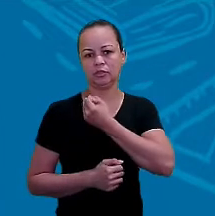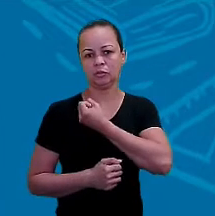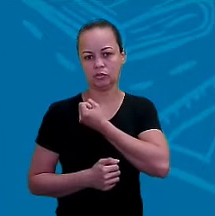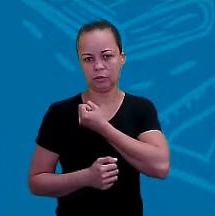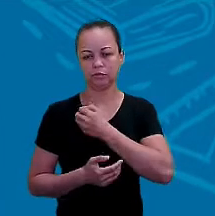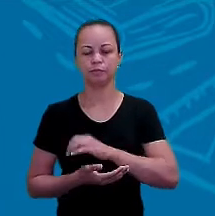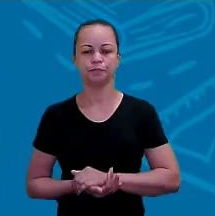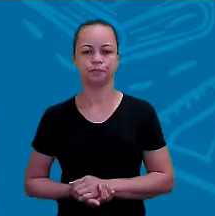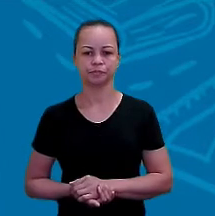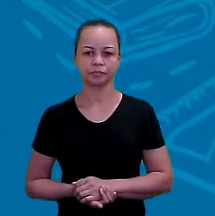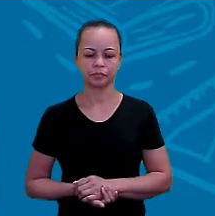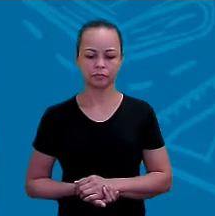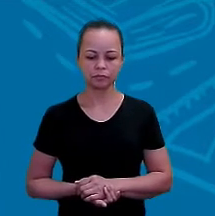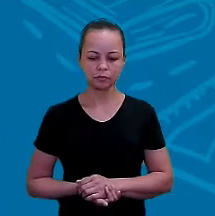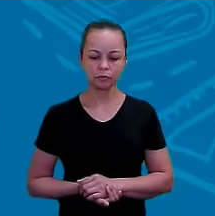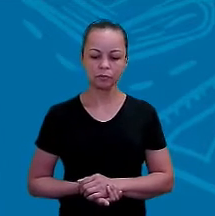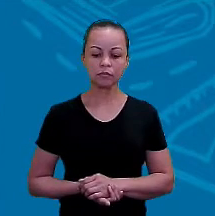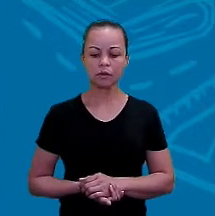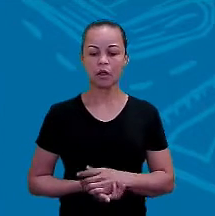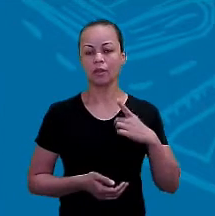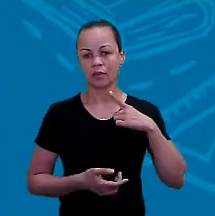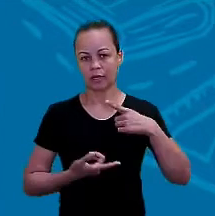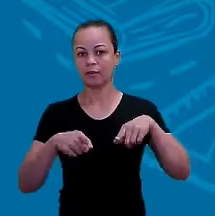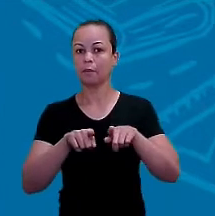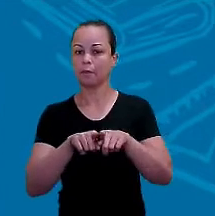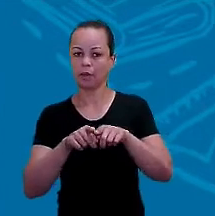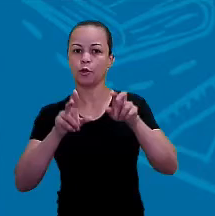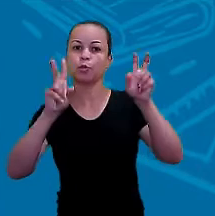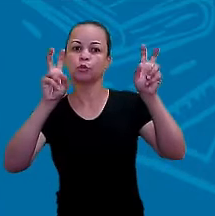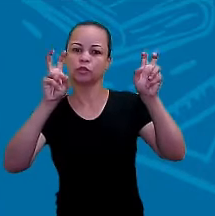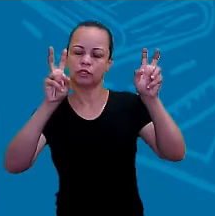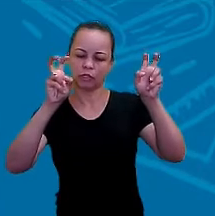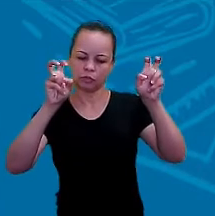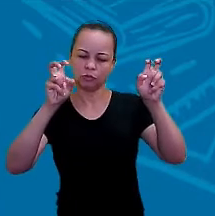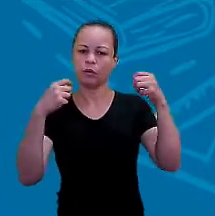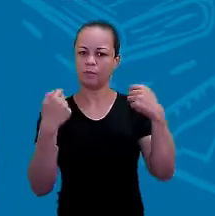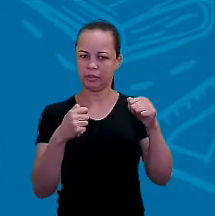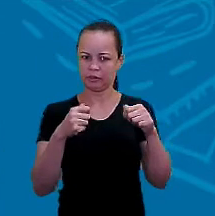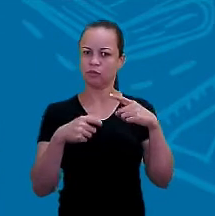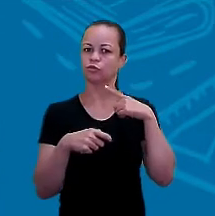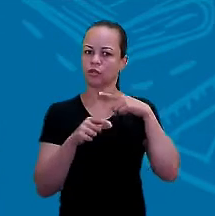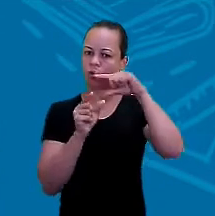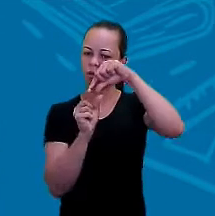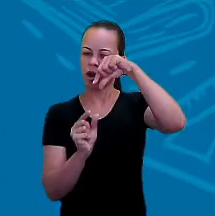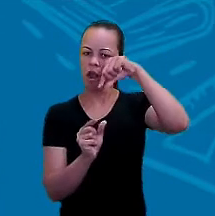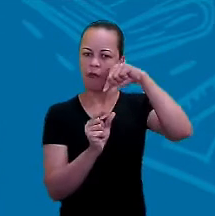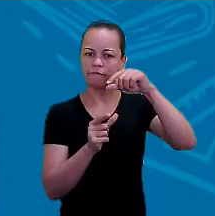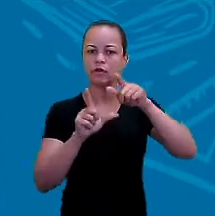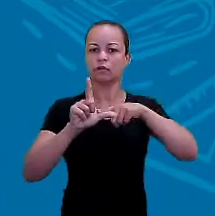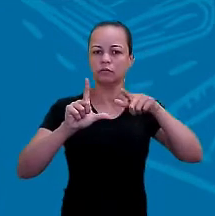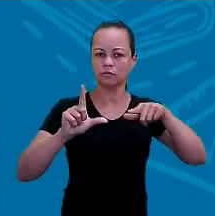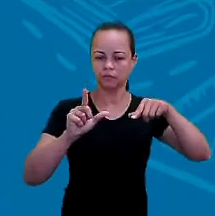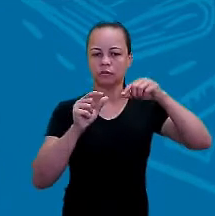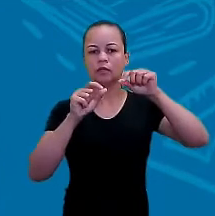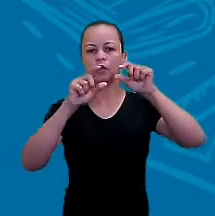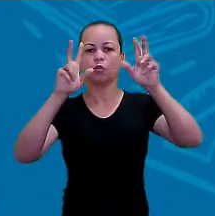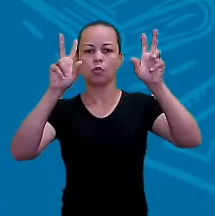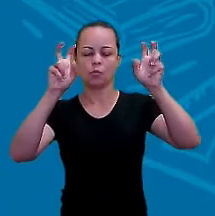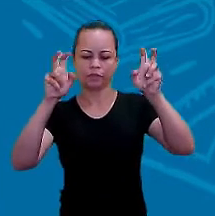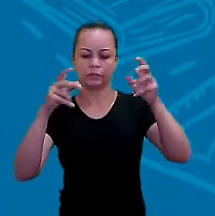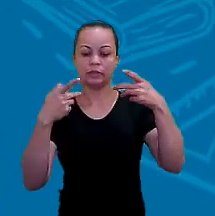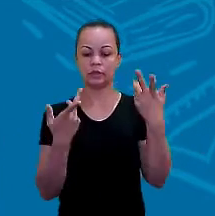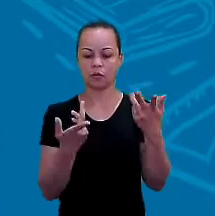tá? Eu tenho o título, que todo gráfico precisa ter um título. Então, aí o título é Países